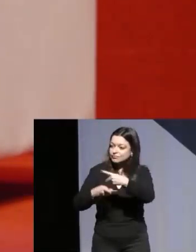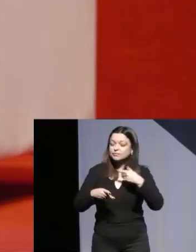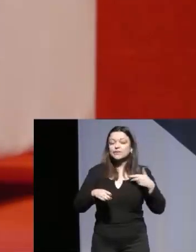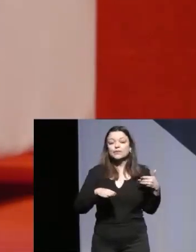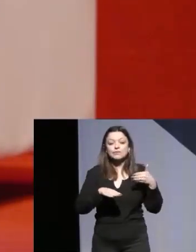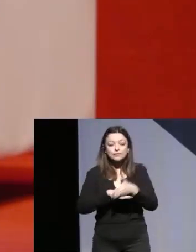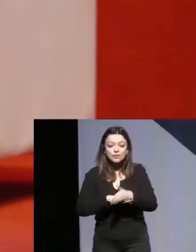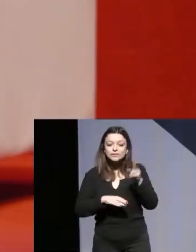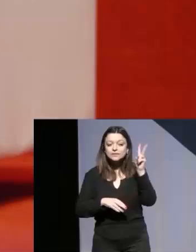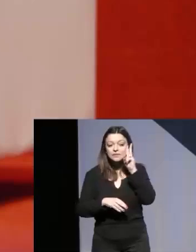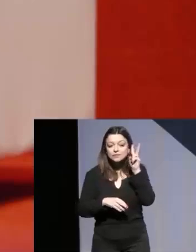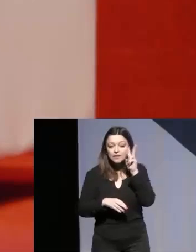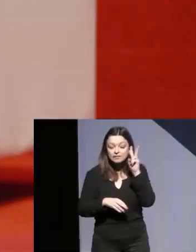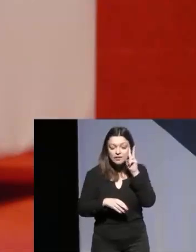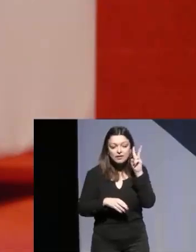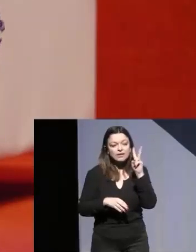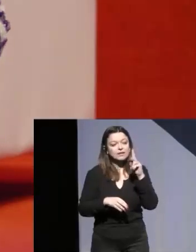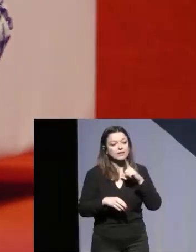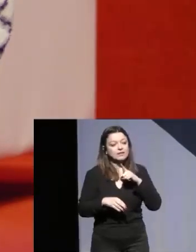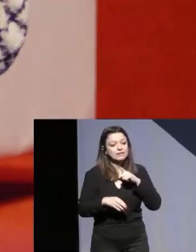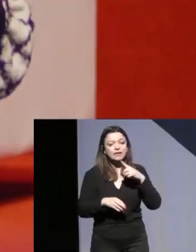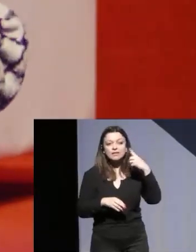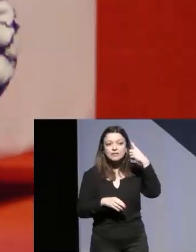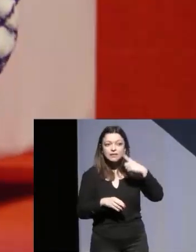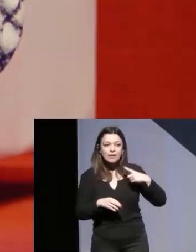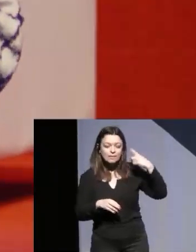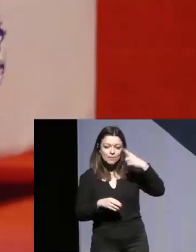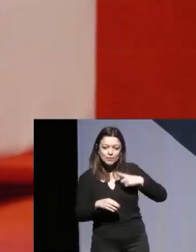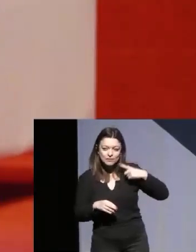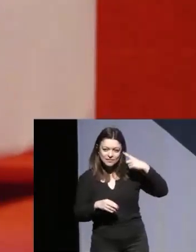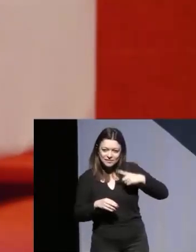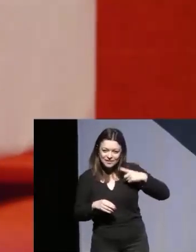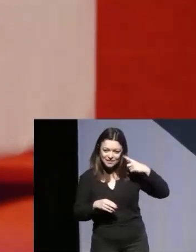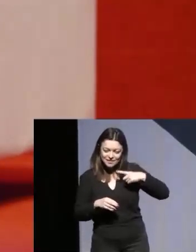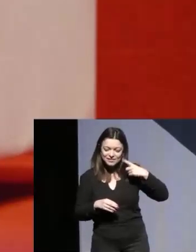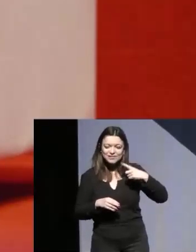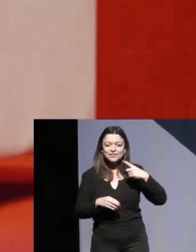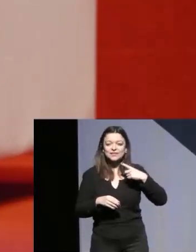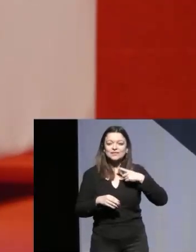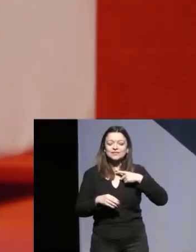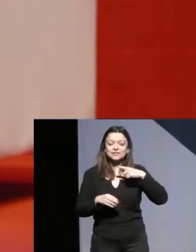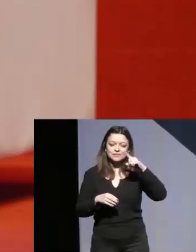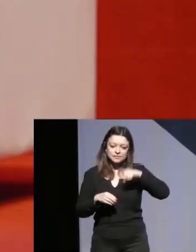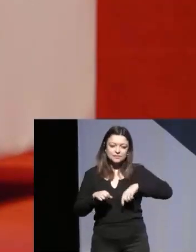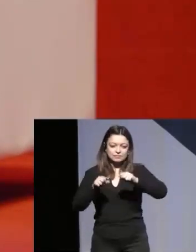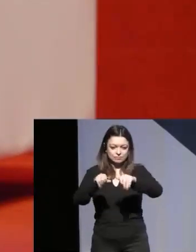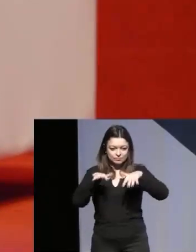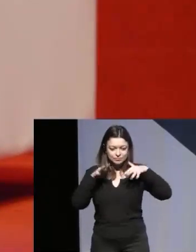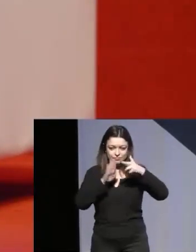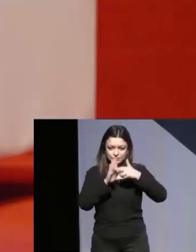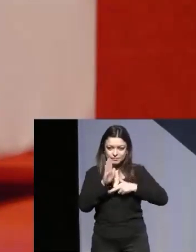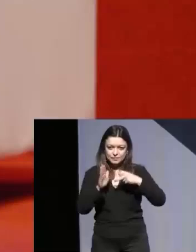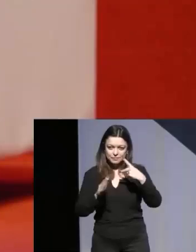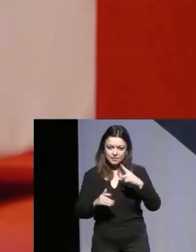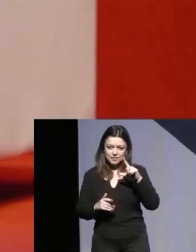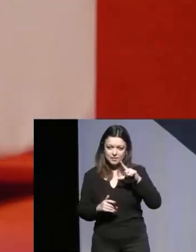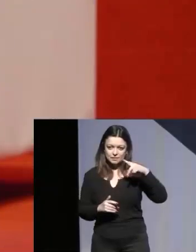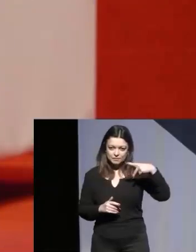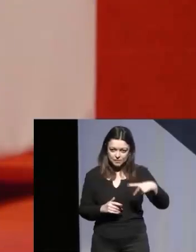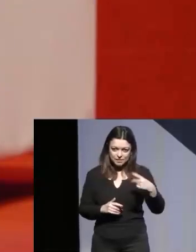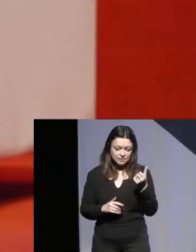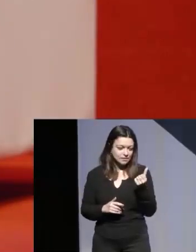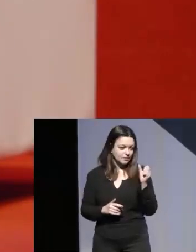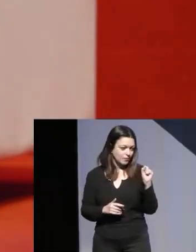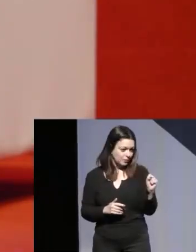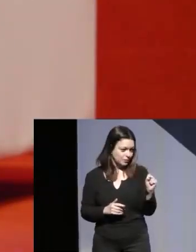Câmara dos Deputados falar numa audiência sobre as normas gerais do PLP 68. Passei ontem,